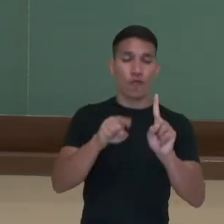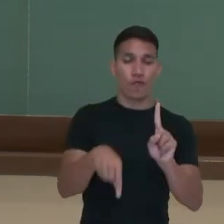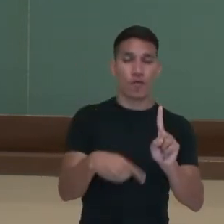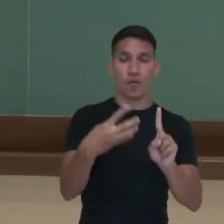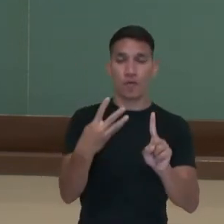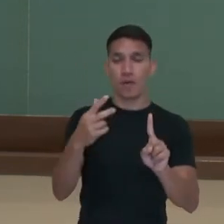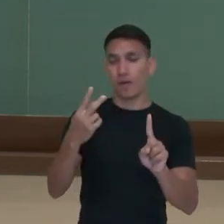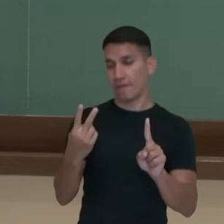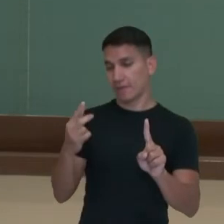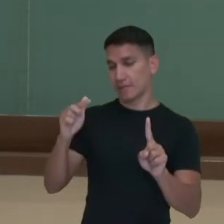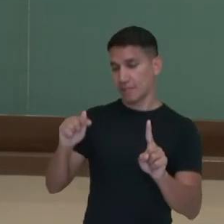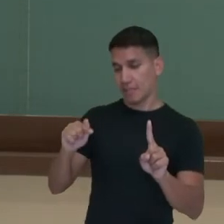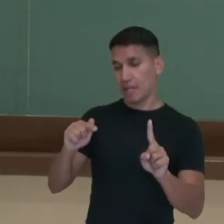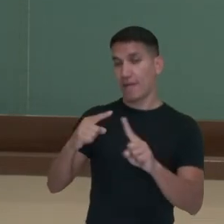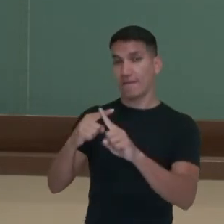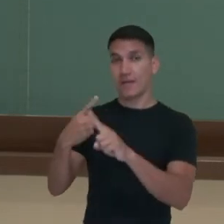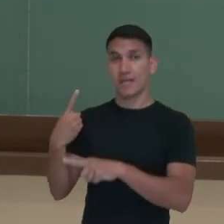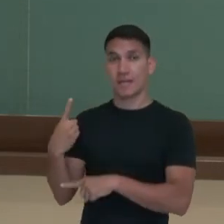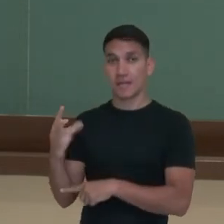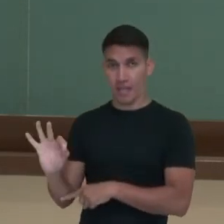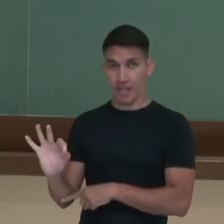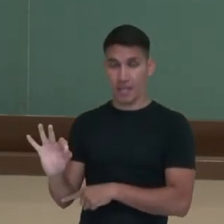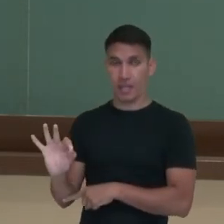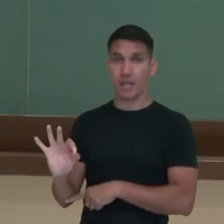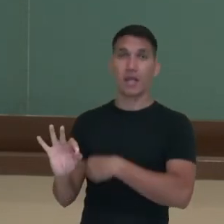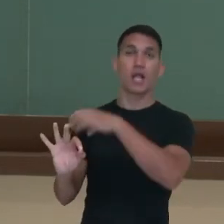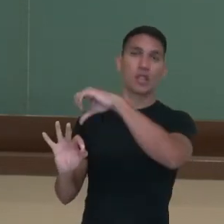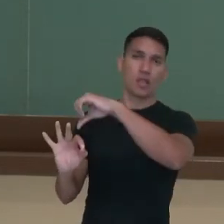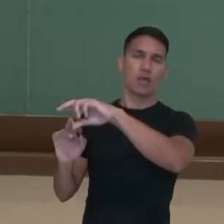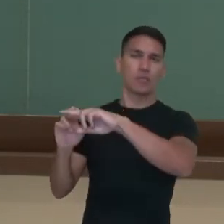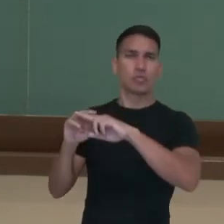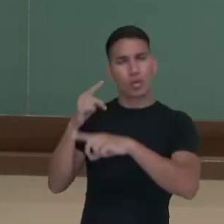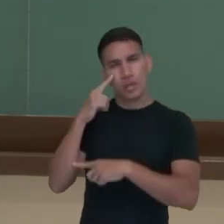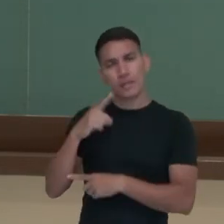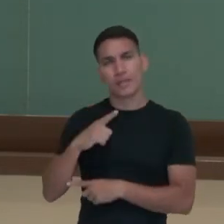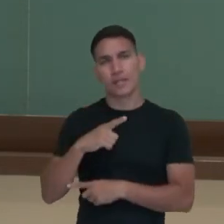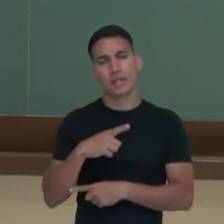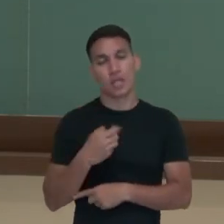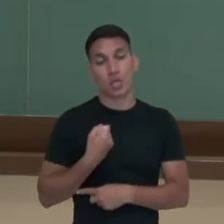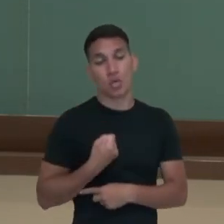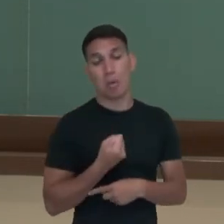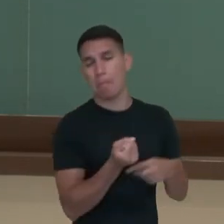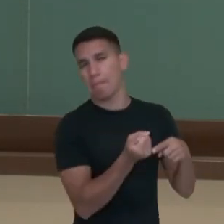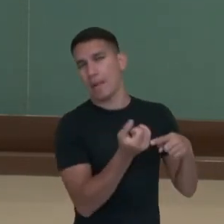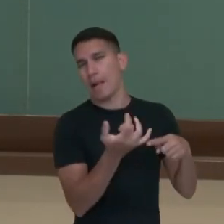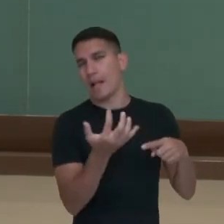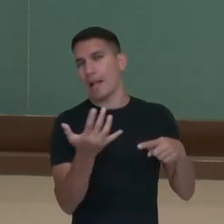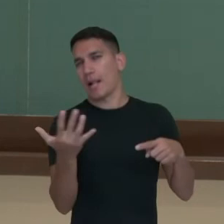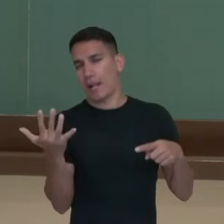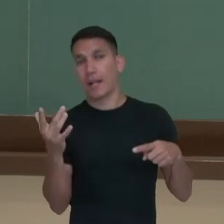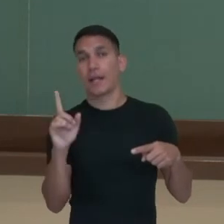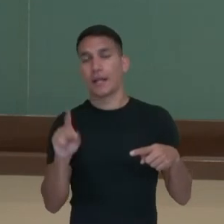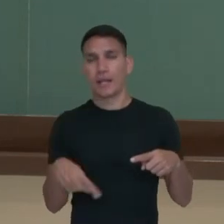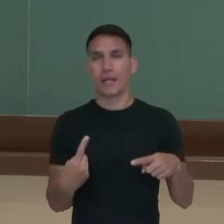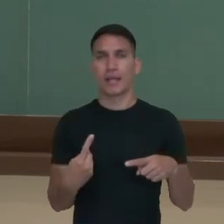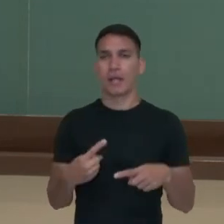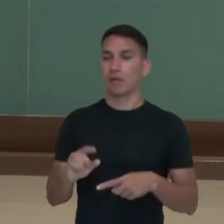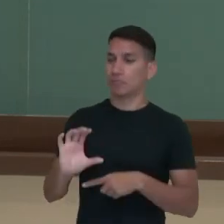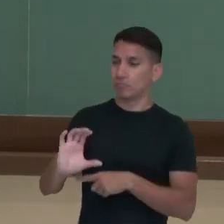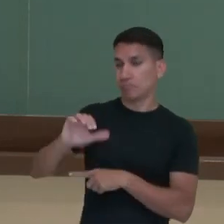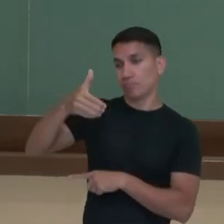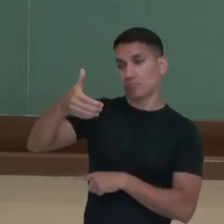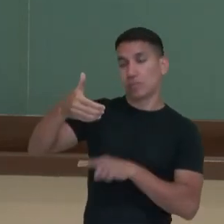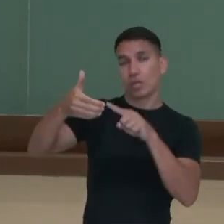1,427 vezes 10 na 9. Tá? Então, números muito grandes, né? Expoente positivo. Quando o número é